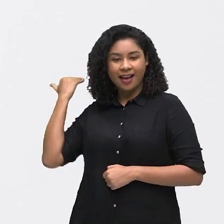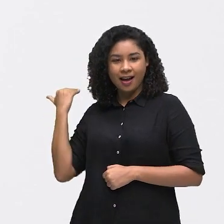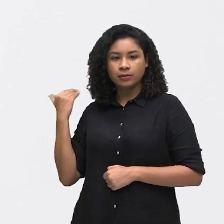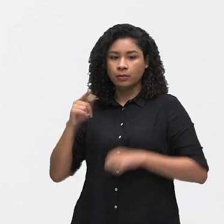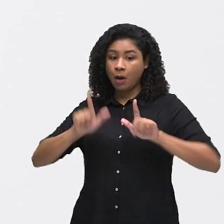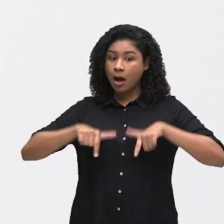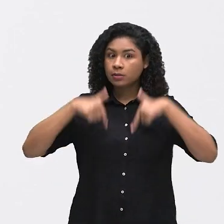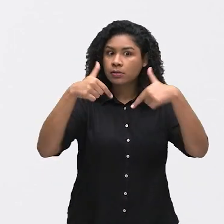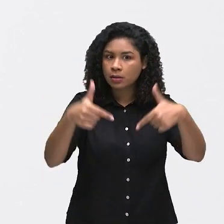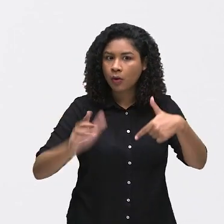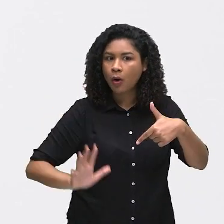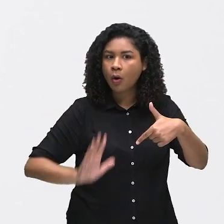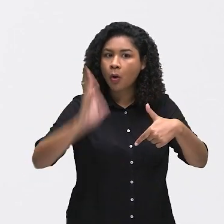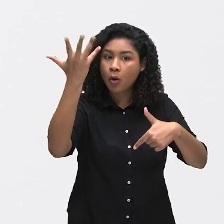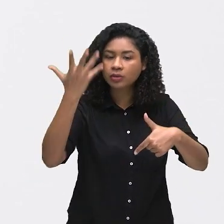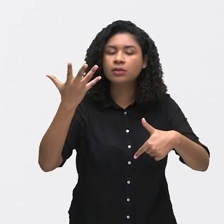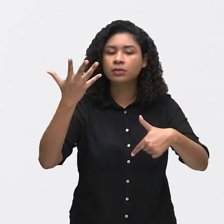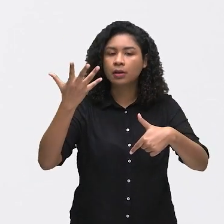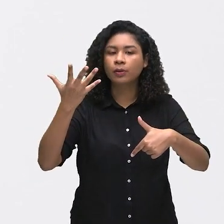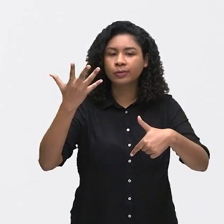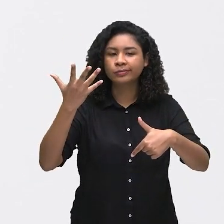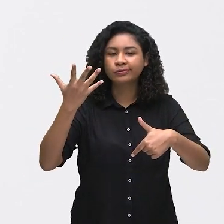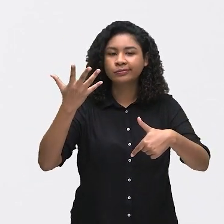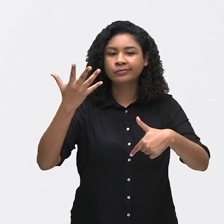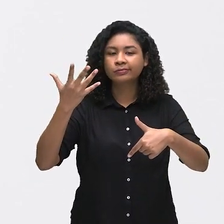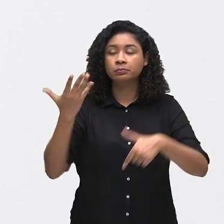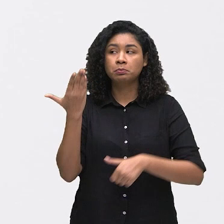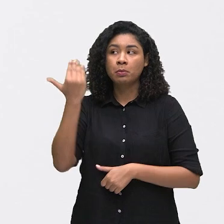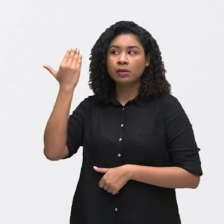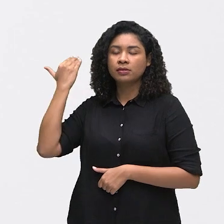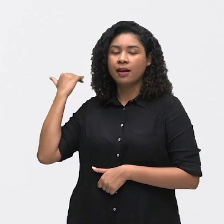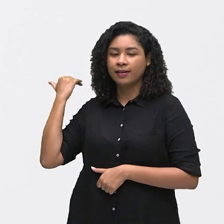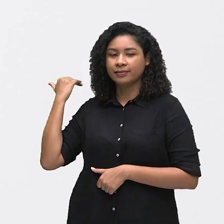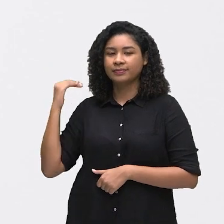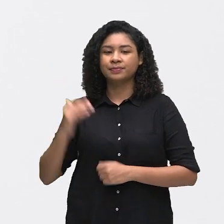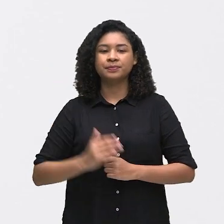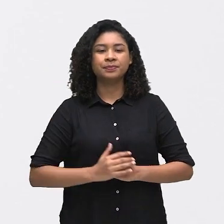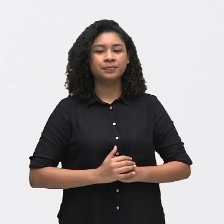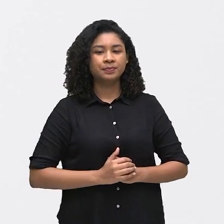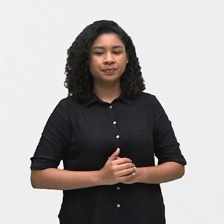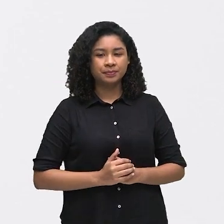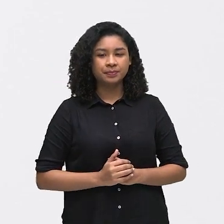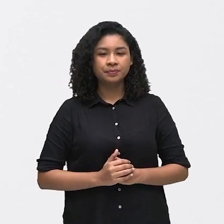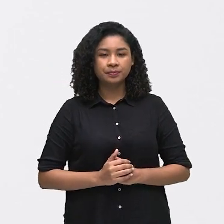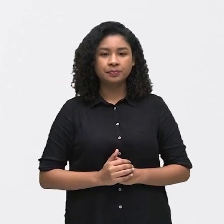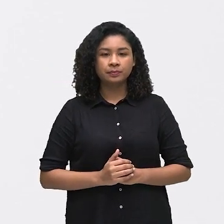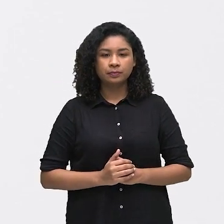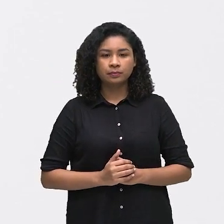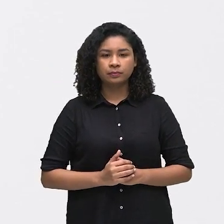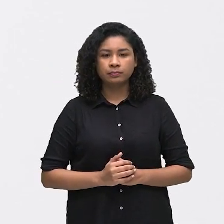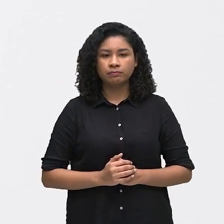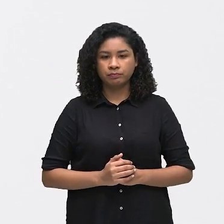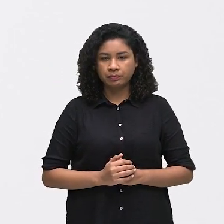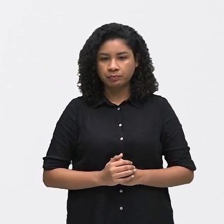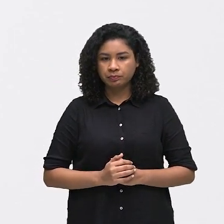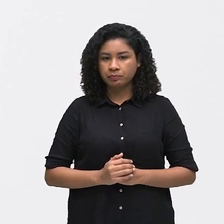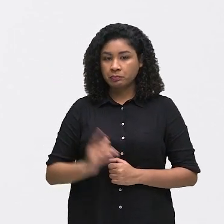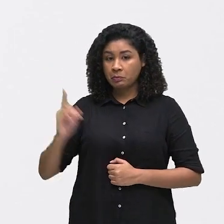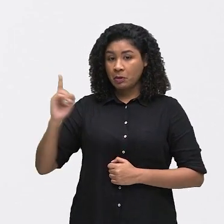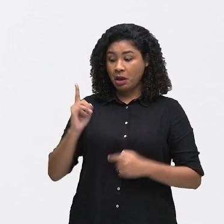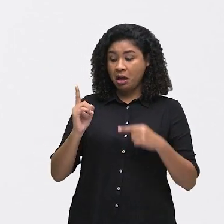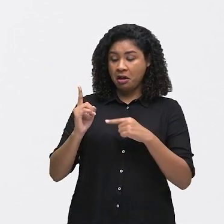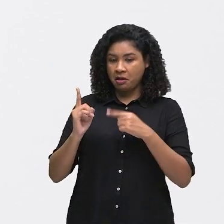aqui ocorreu no momento anterior ao presente. Como é nervosinho,